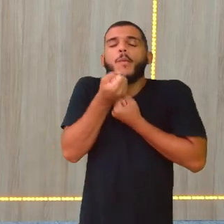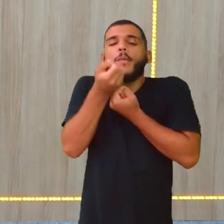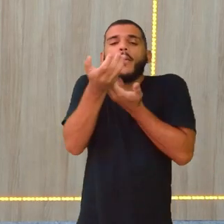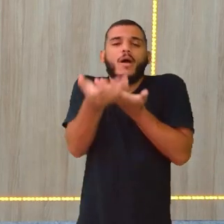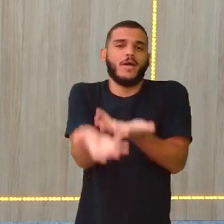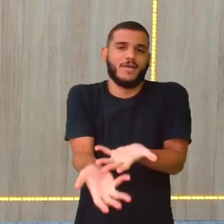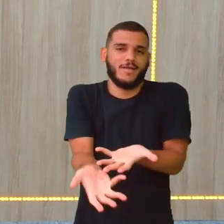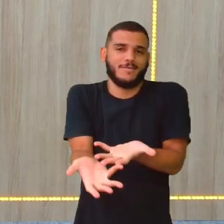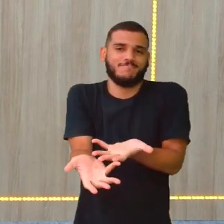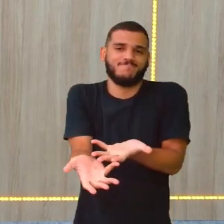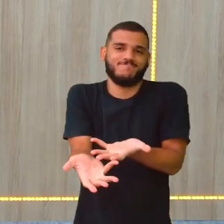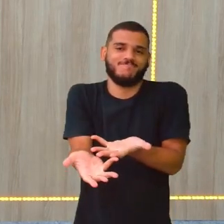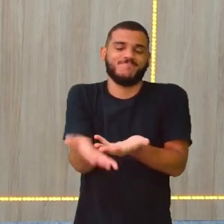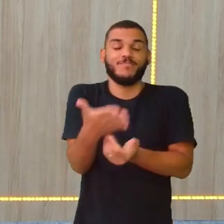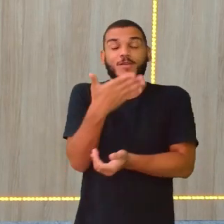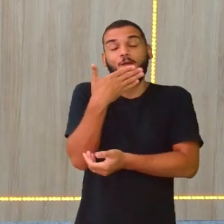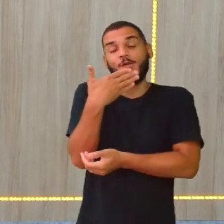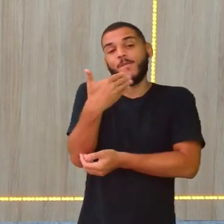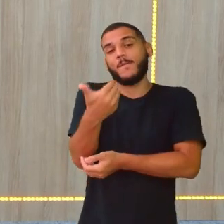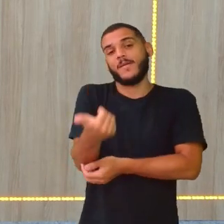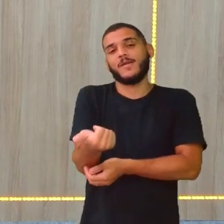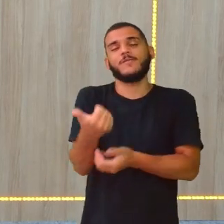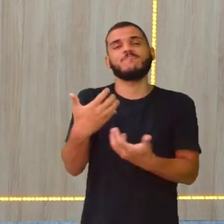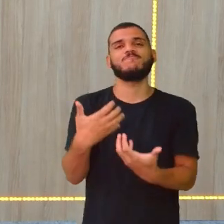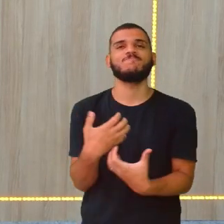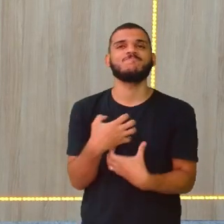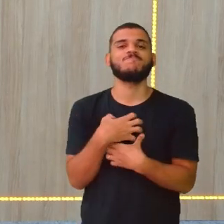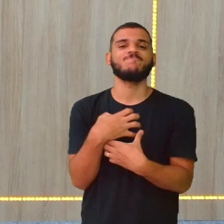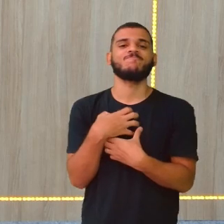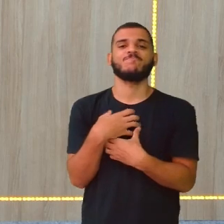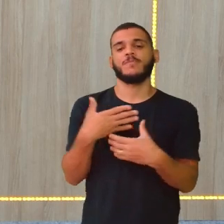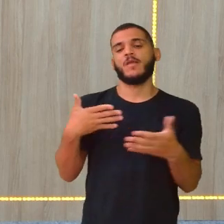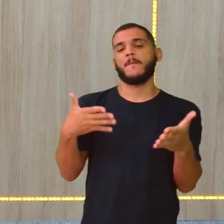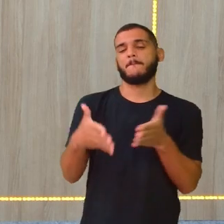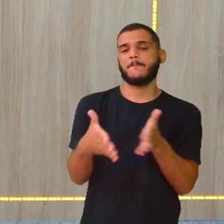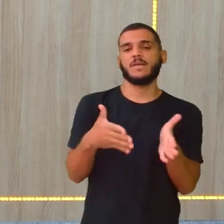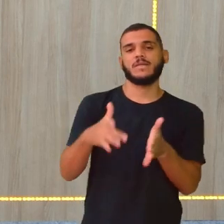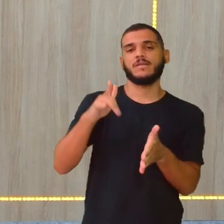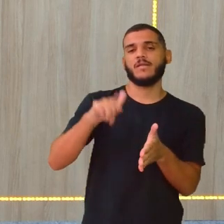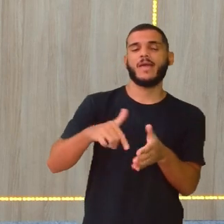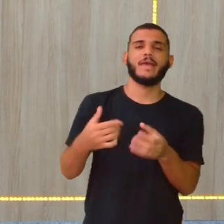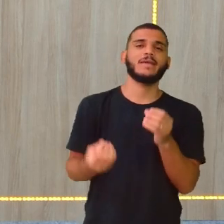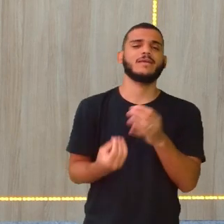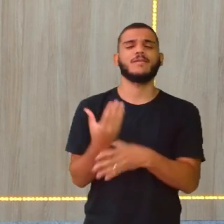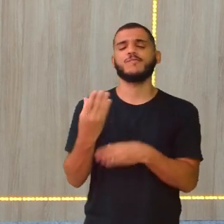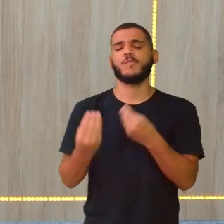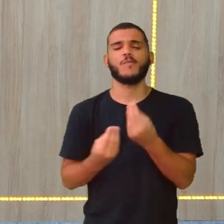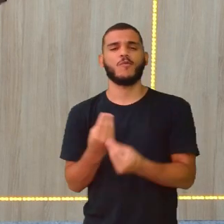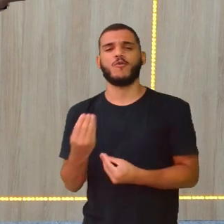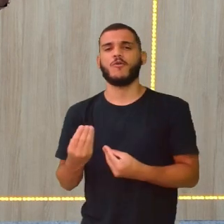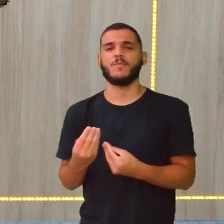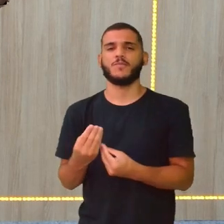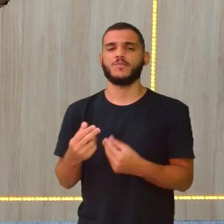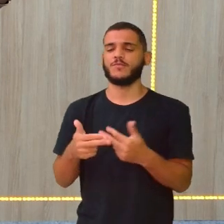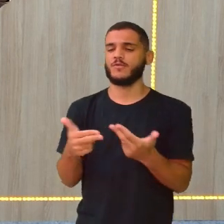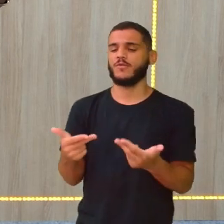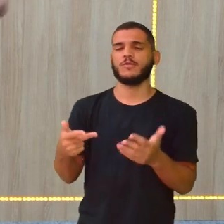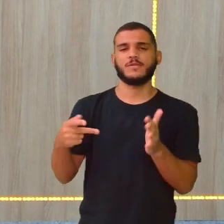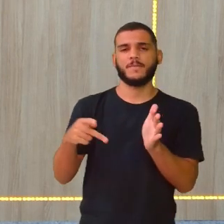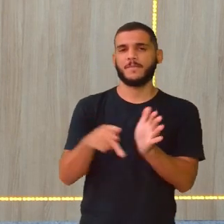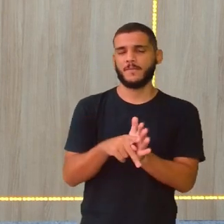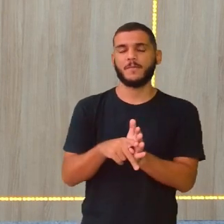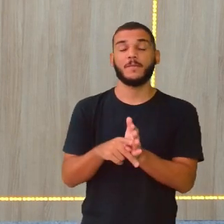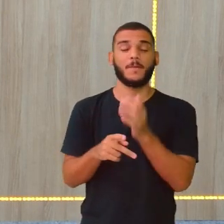sentimentos, né, a respeito deste momento, ele não é construído com elementos físicos, não